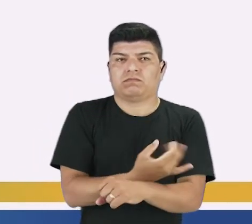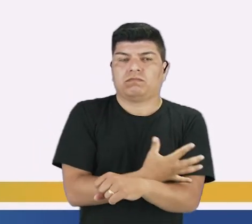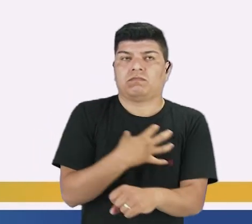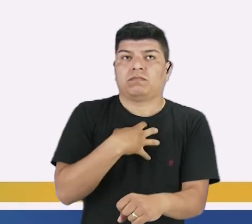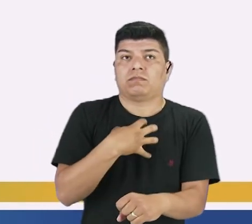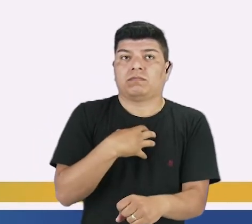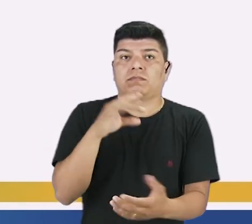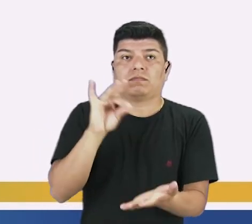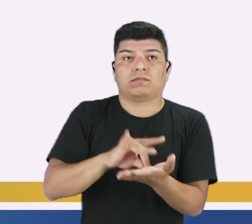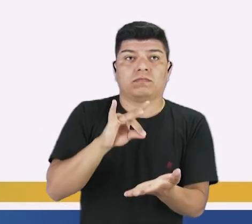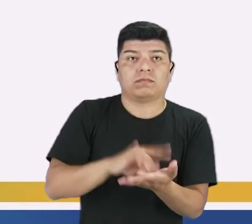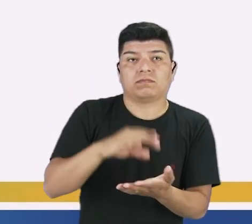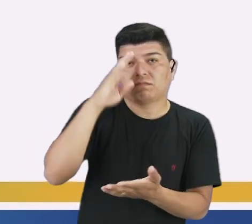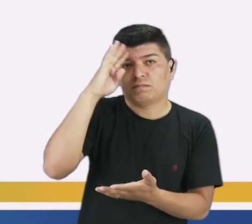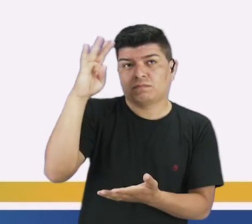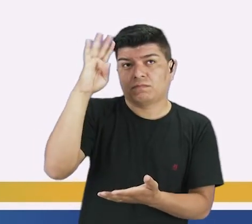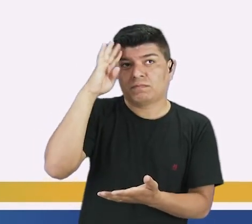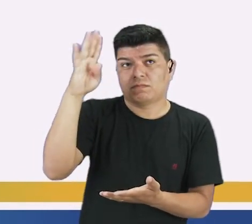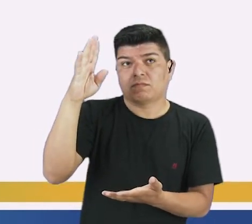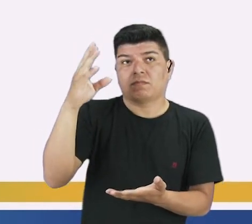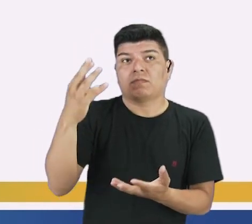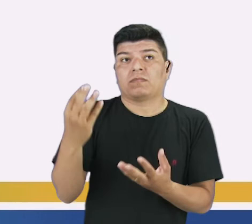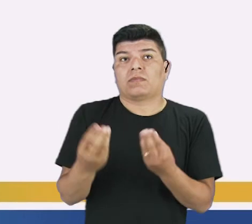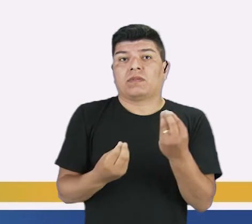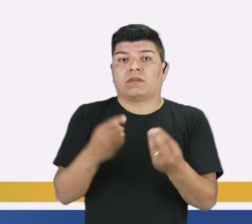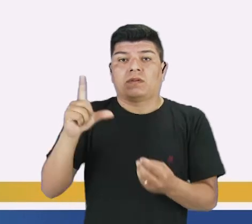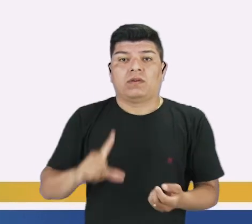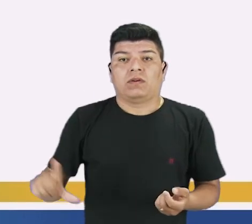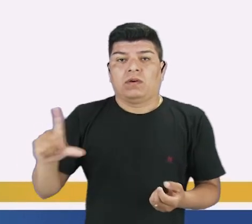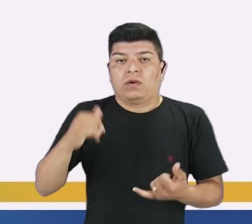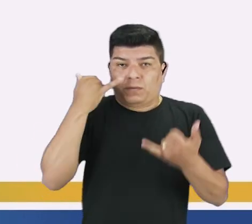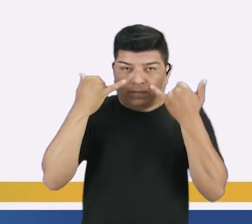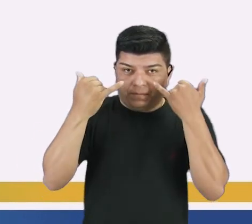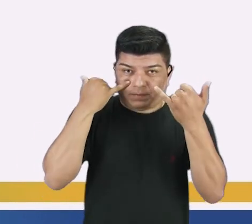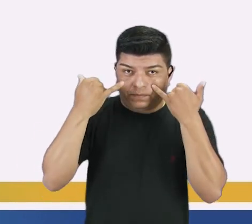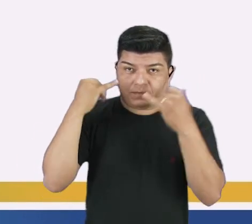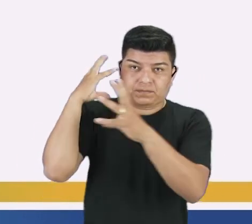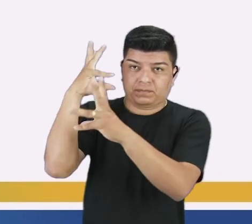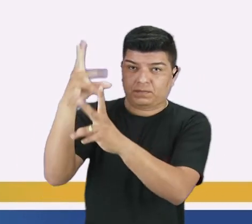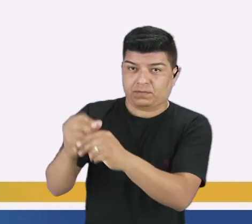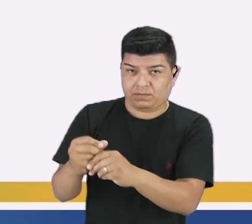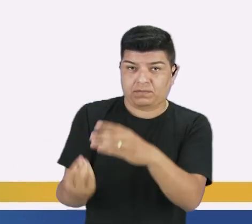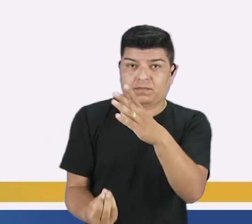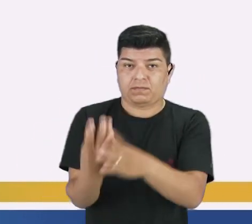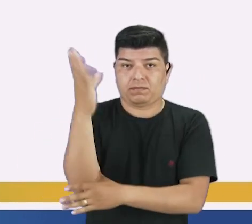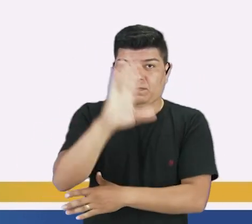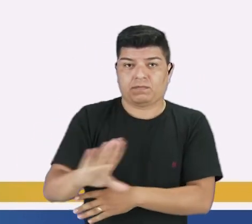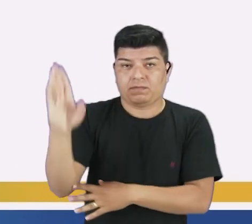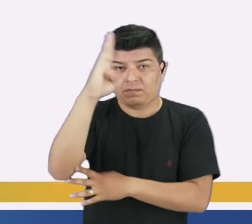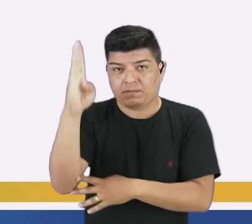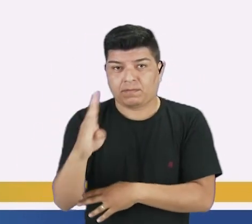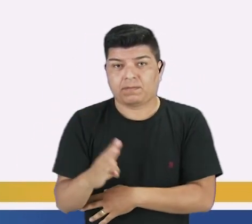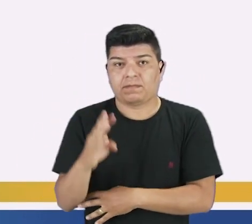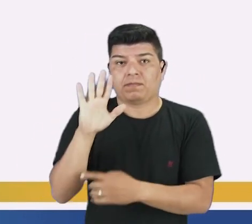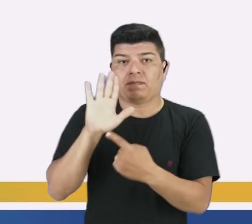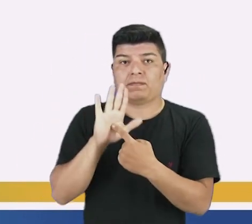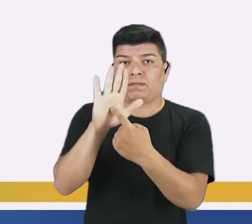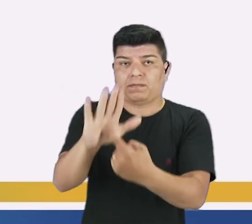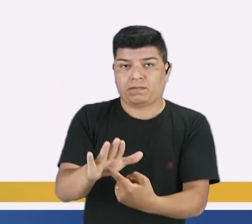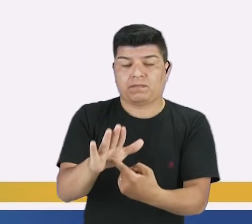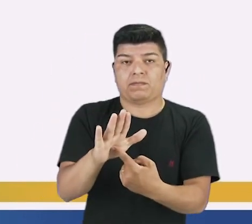da realidade através da imaginação. Tá? A literatura de informação que resgata as origens da nacionalidade brasileira, refletindo um